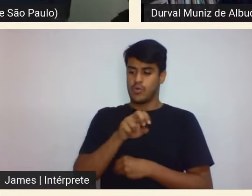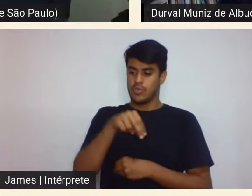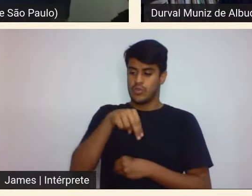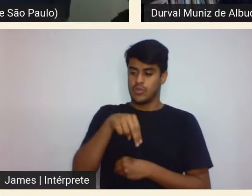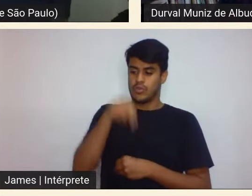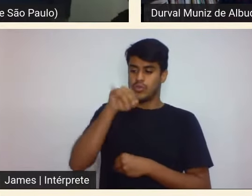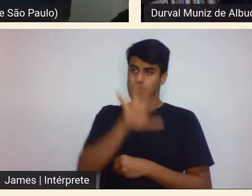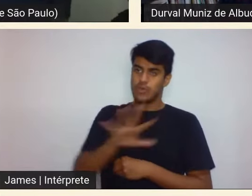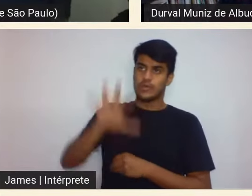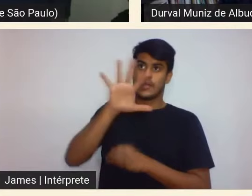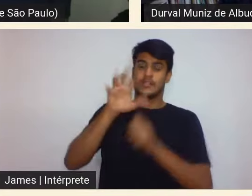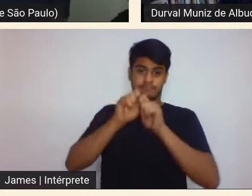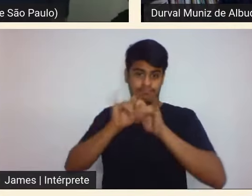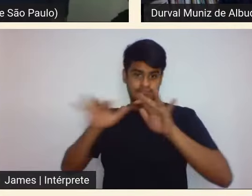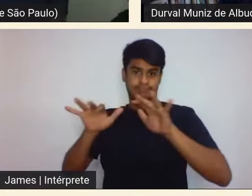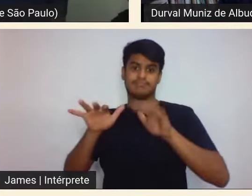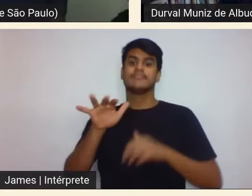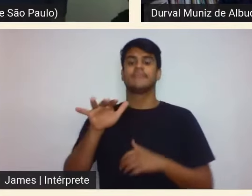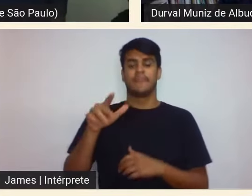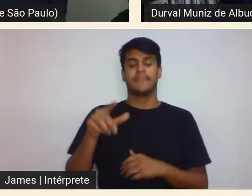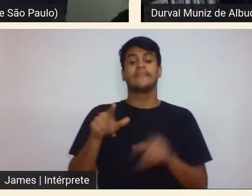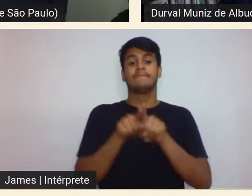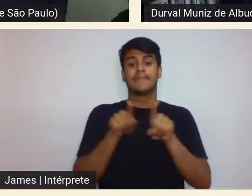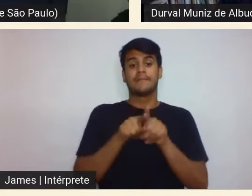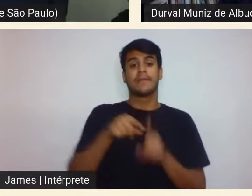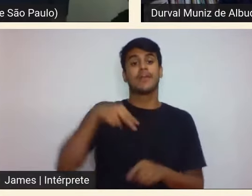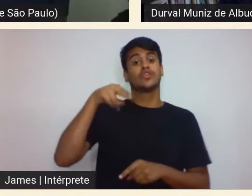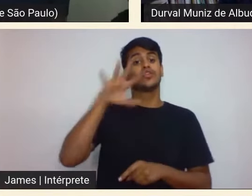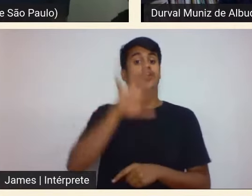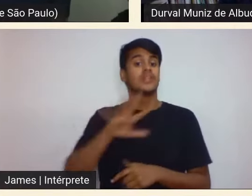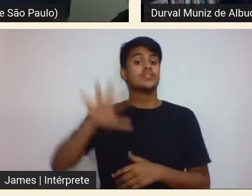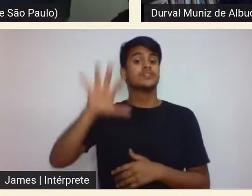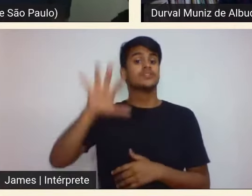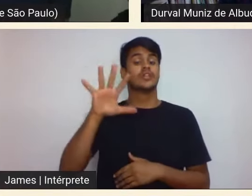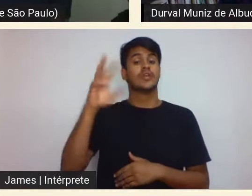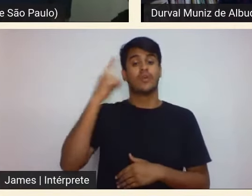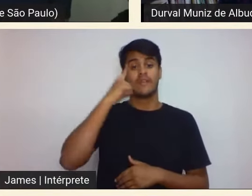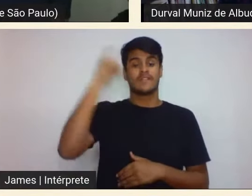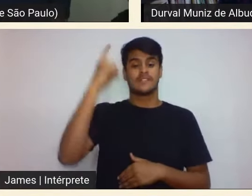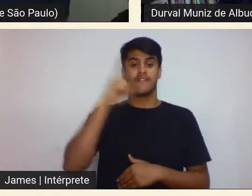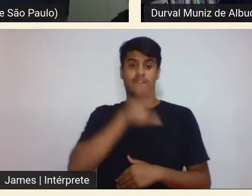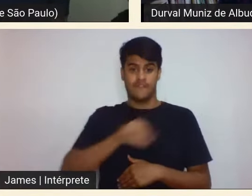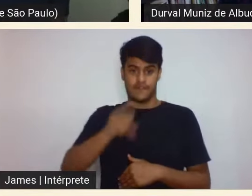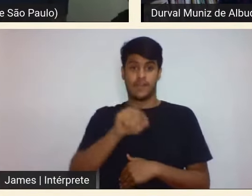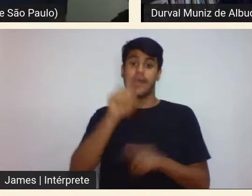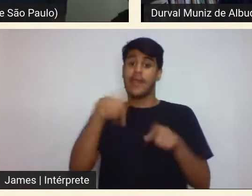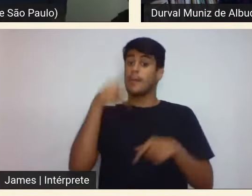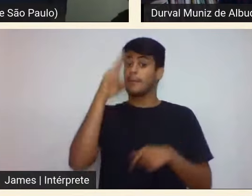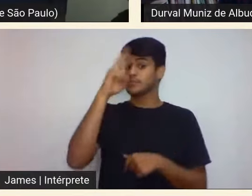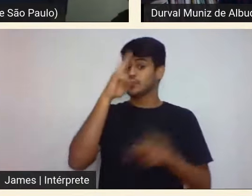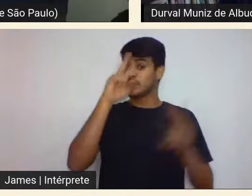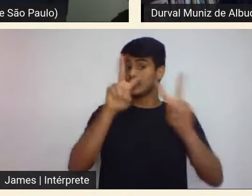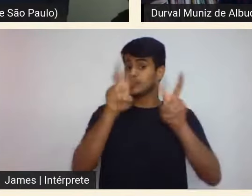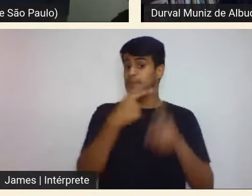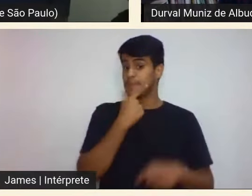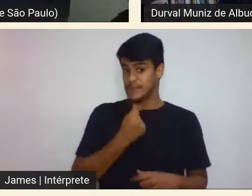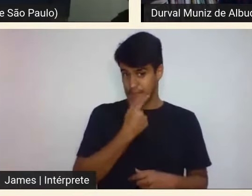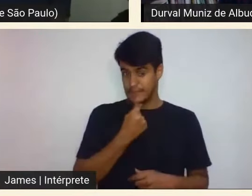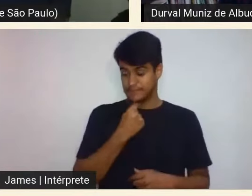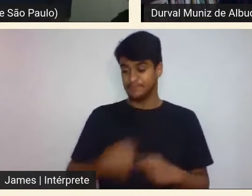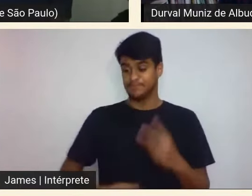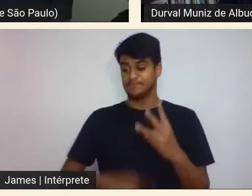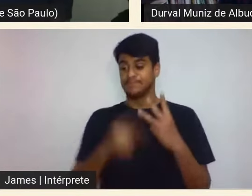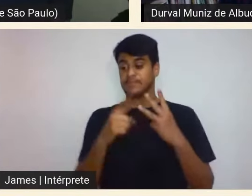editora Cortez, e Nordestino, Invenção do Falo, Uma História do Gênero Masculino, e A Feira dos Mitos,